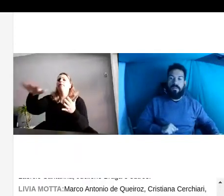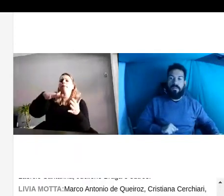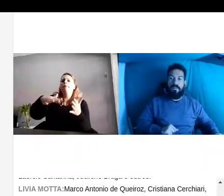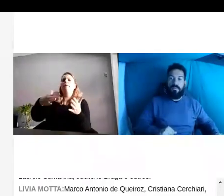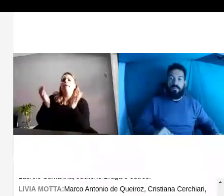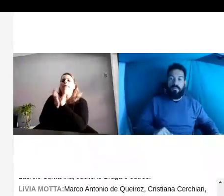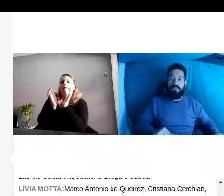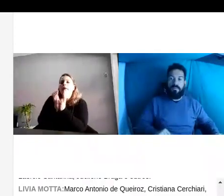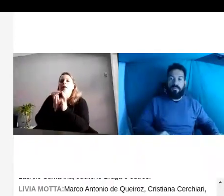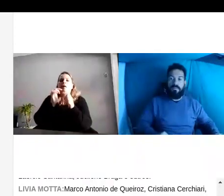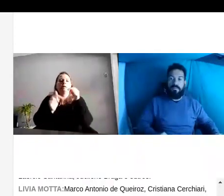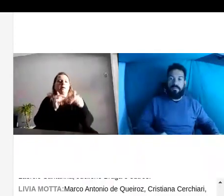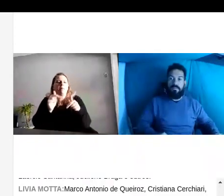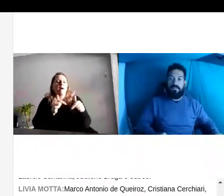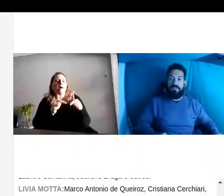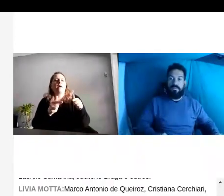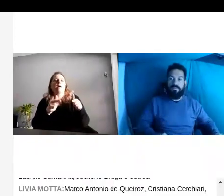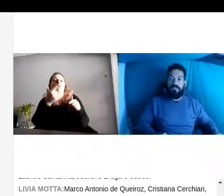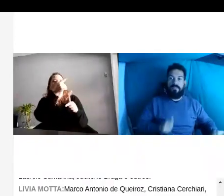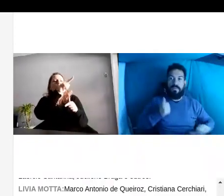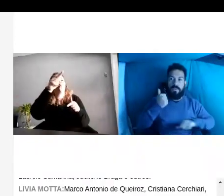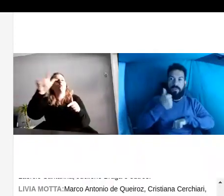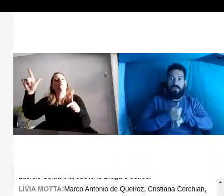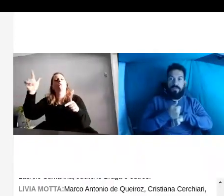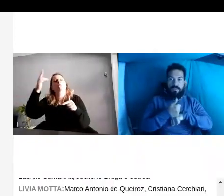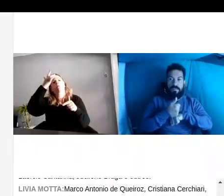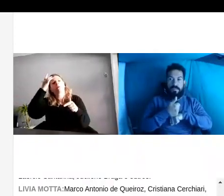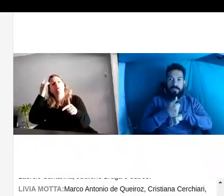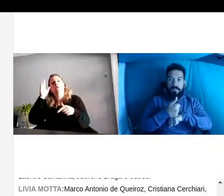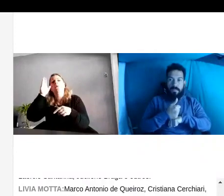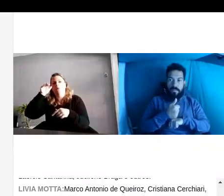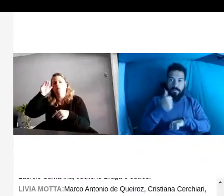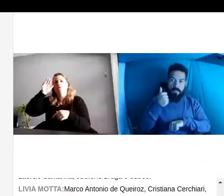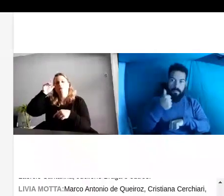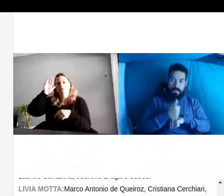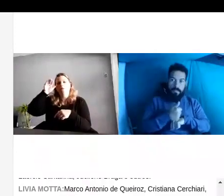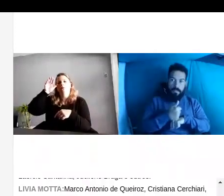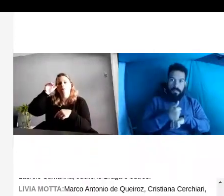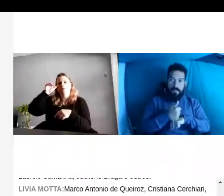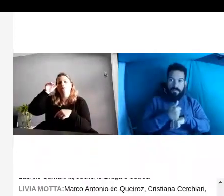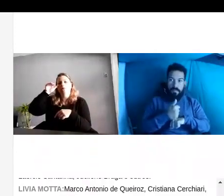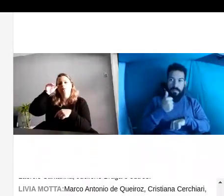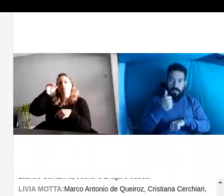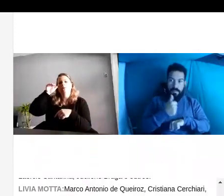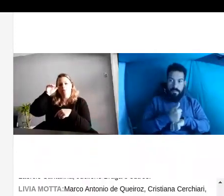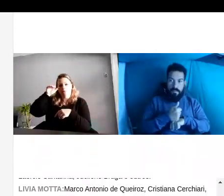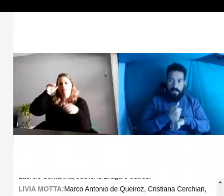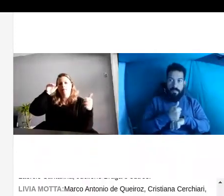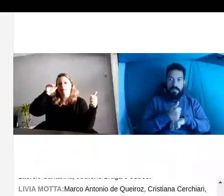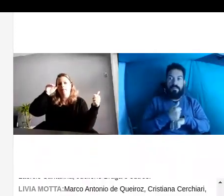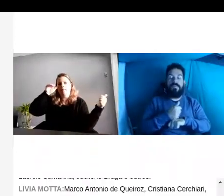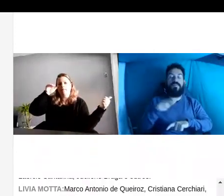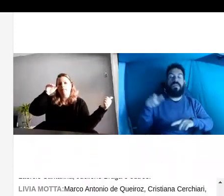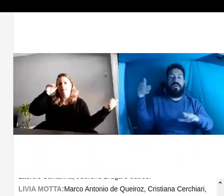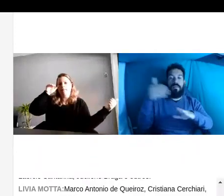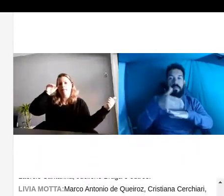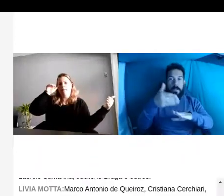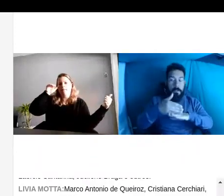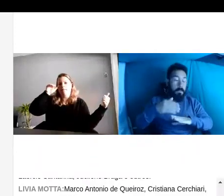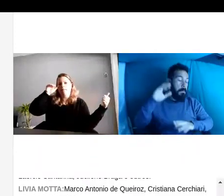outras pessoas que assistem os produtos e para que participam das audiodescrições em que nós